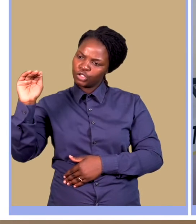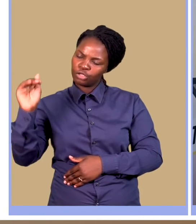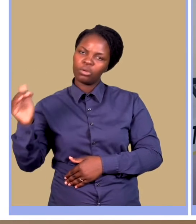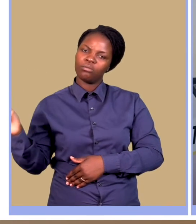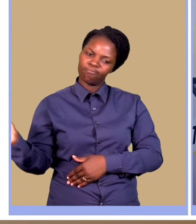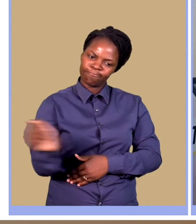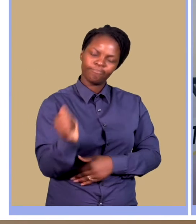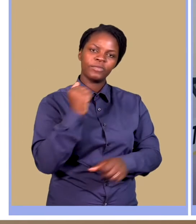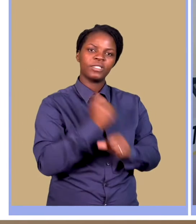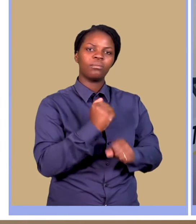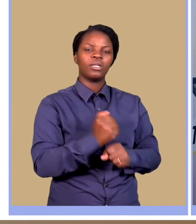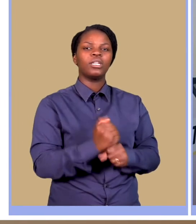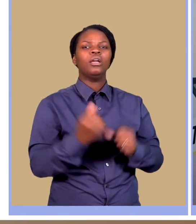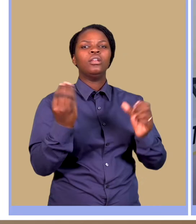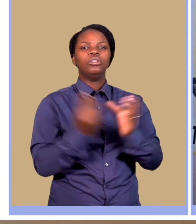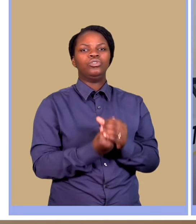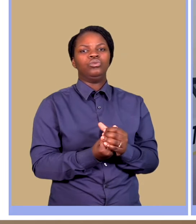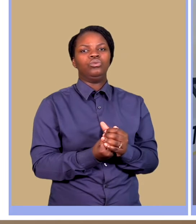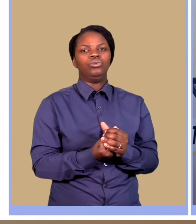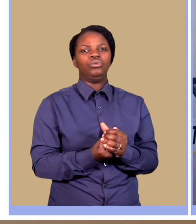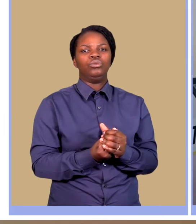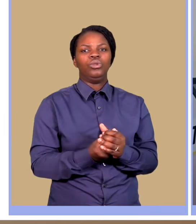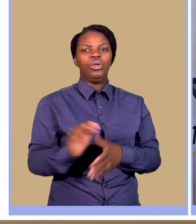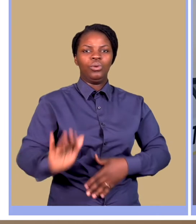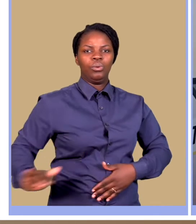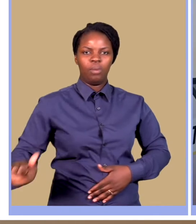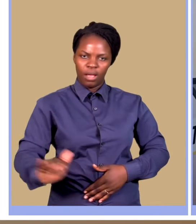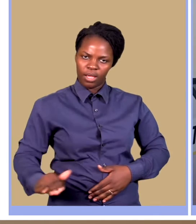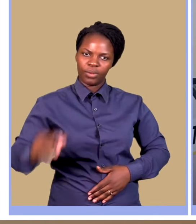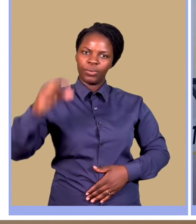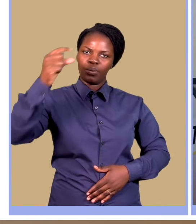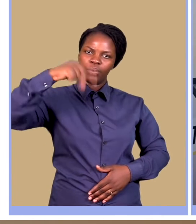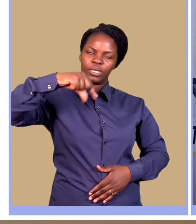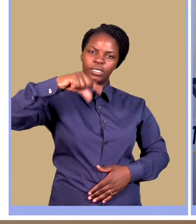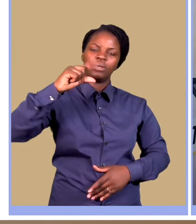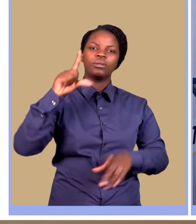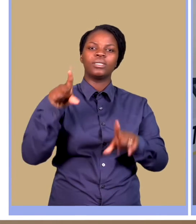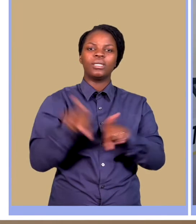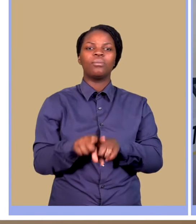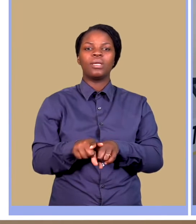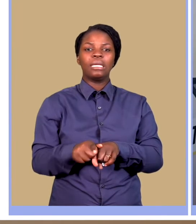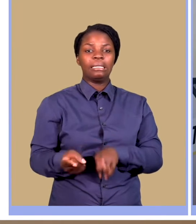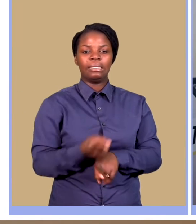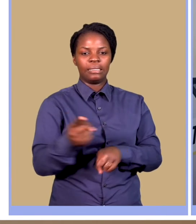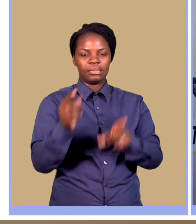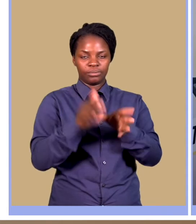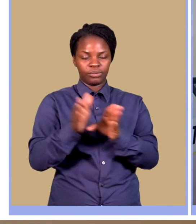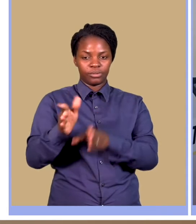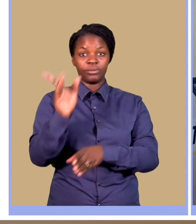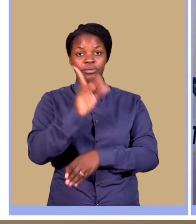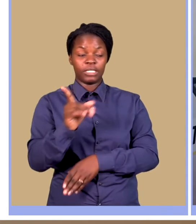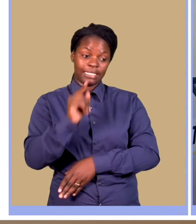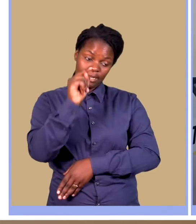quarteirão, e essas pessoas com deficiência estão lá porque o chefe do quarteirão conhece os seus moradores. Exatamente. Então devem fazer